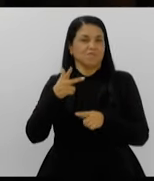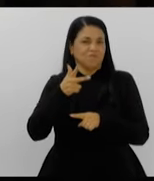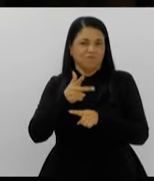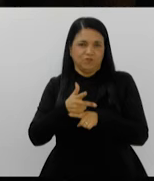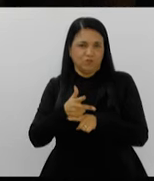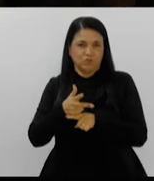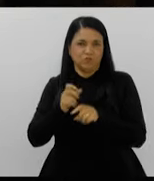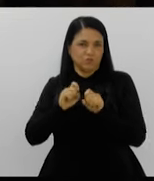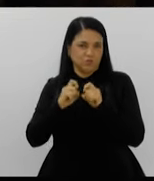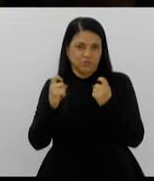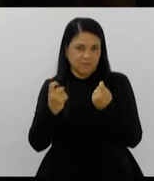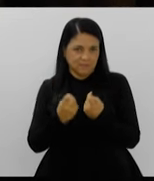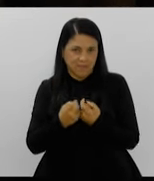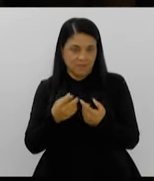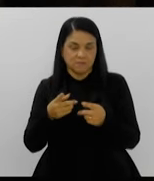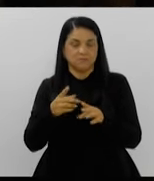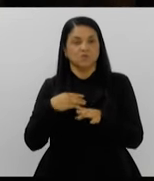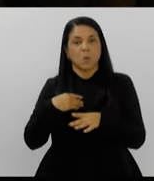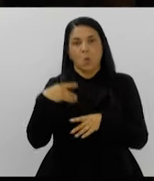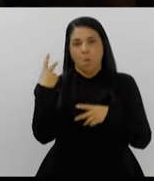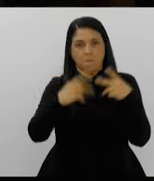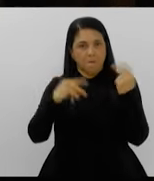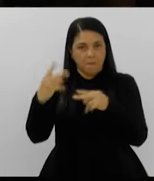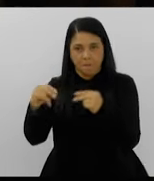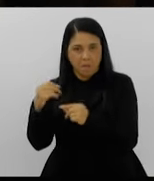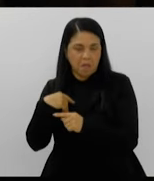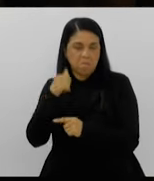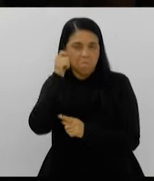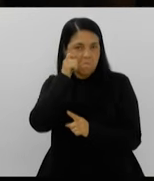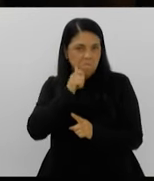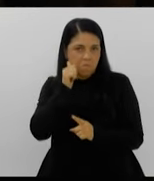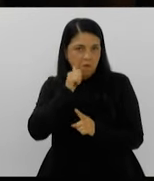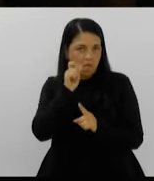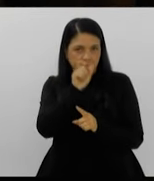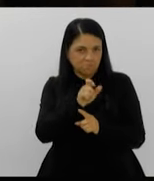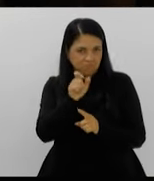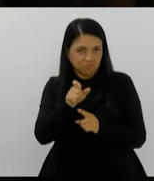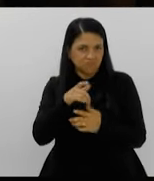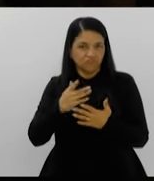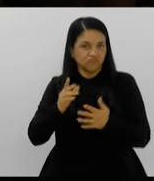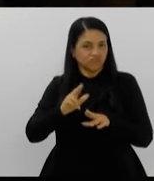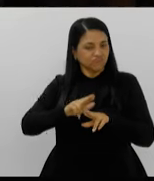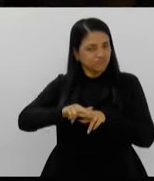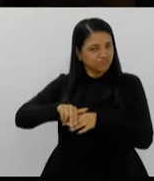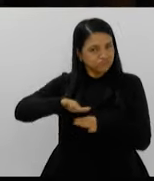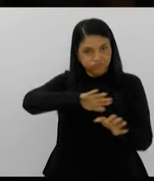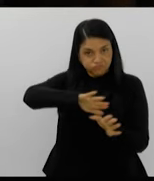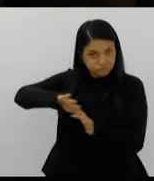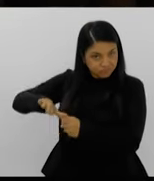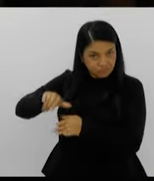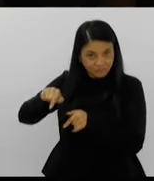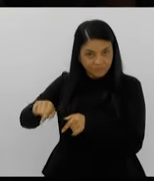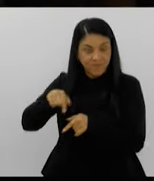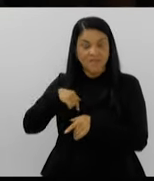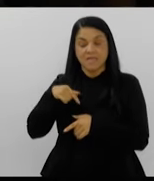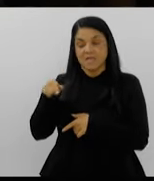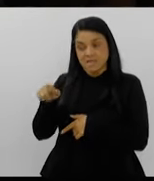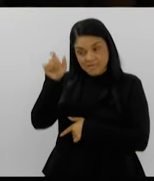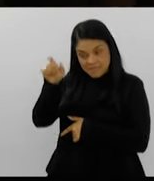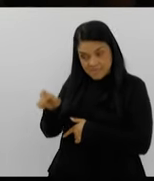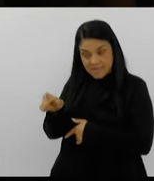conta de espancamento de mulher, se houve ou não. Não foi por conta disso. Ele estava no meio de um